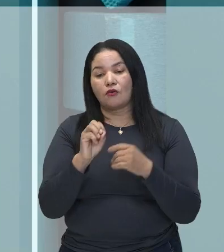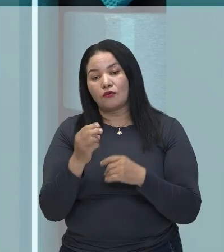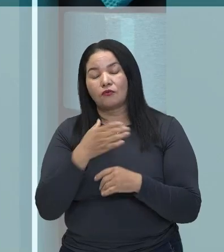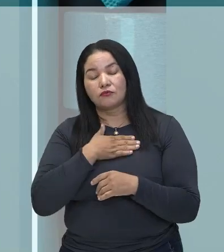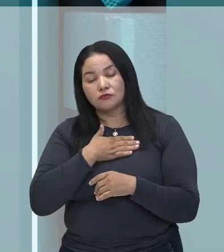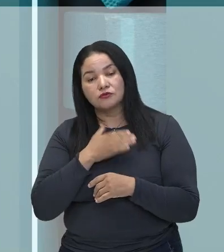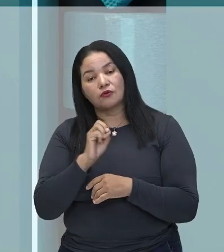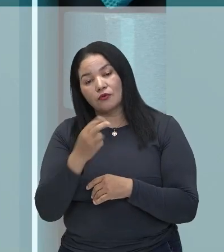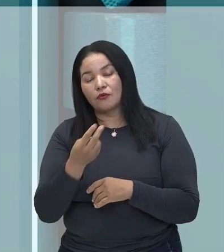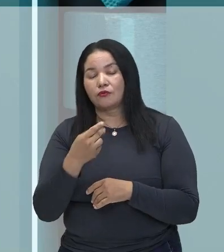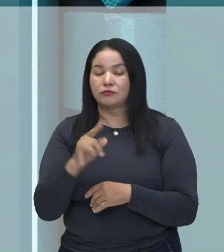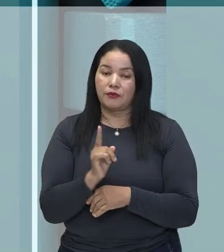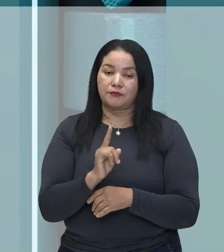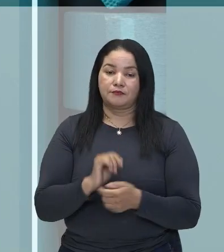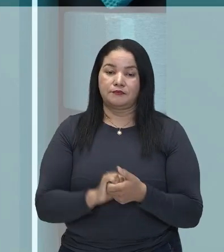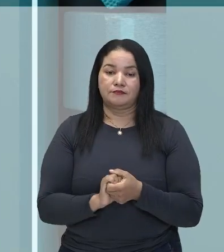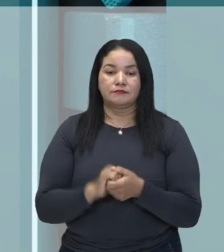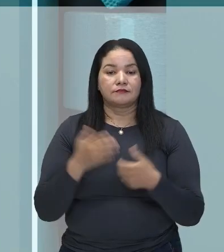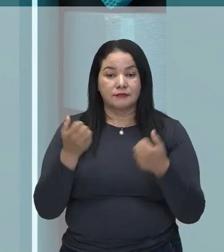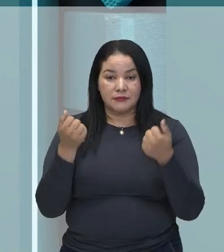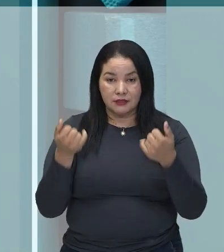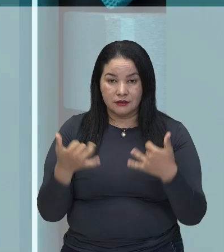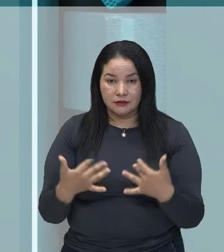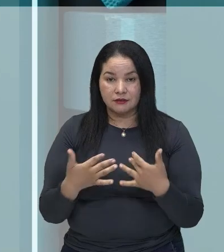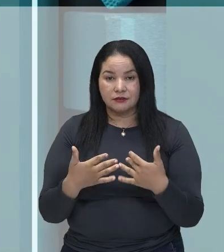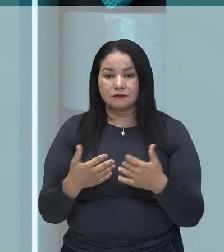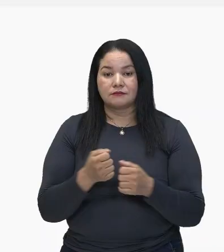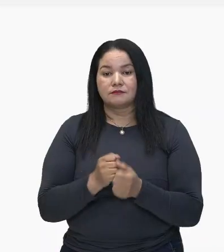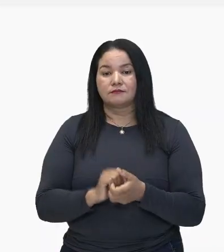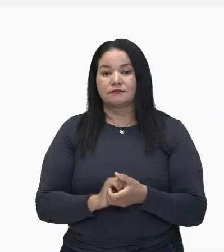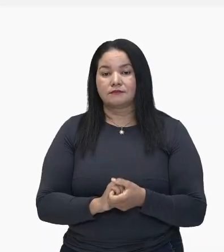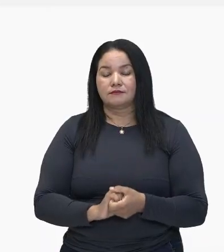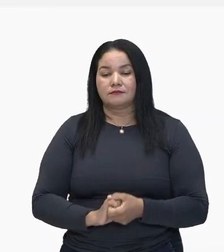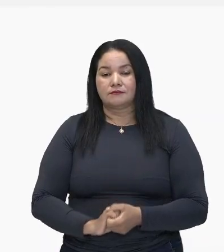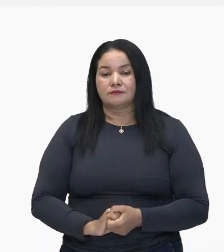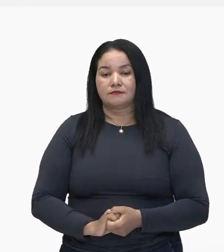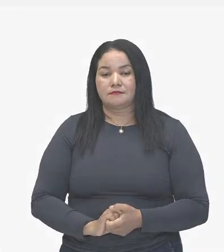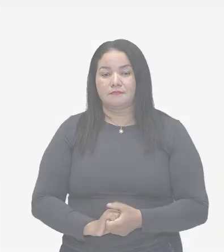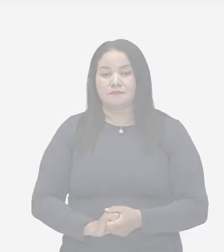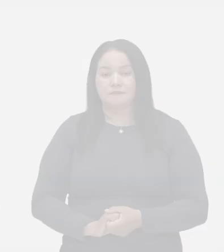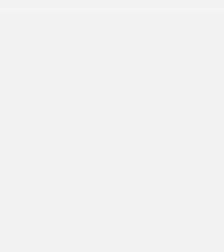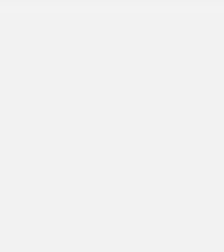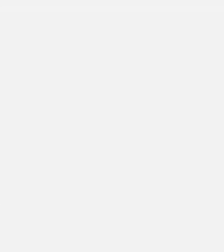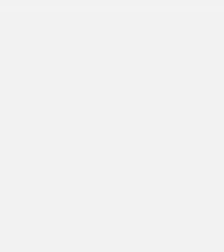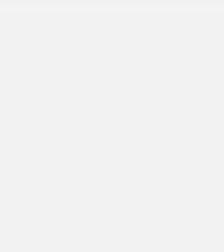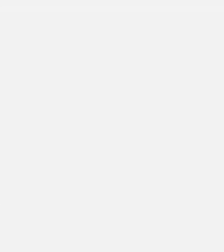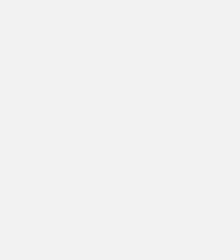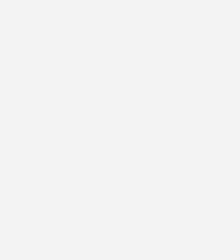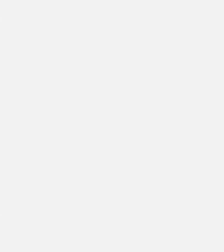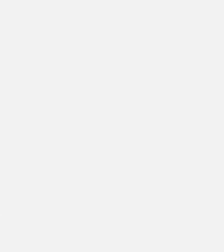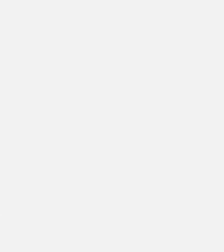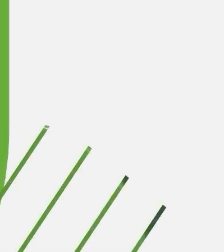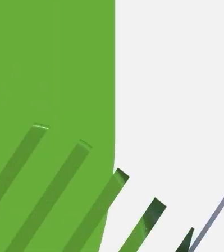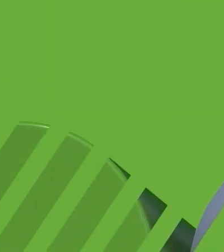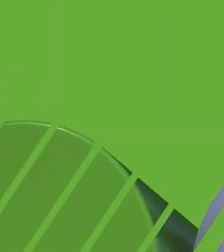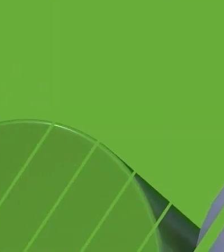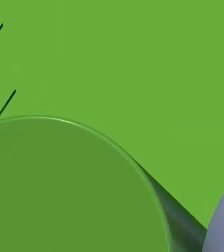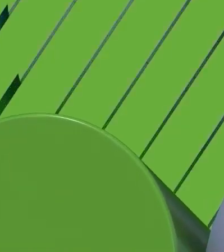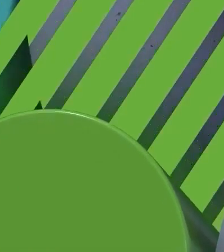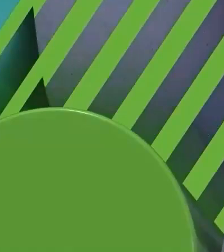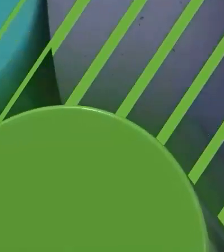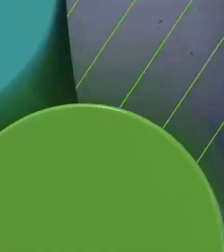Muito bem. É isso, falamos sobre resenha. Tchau.